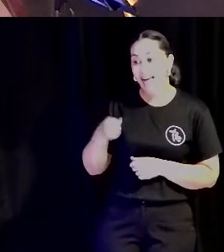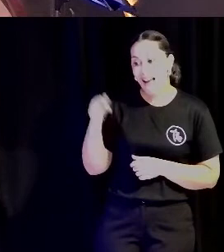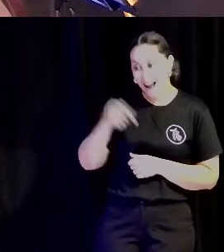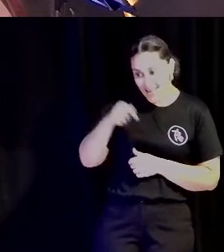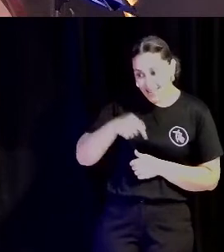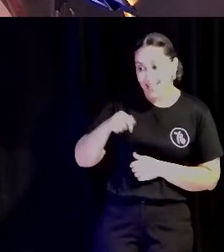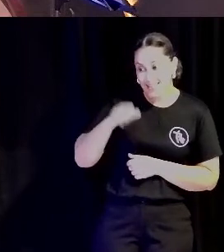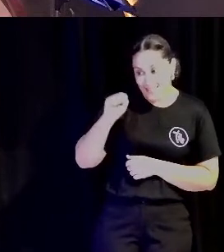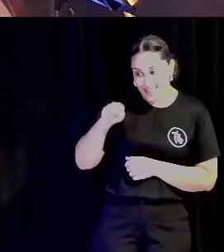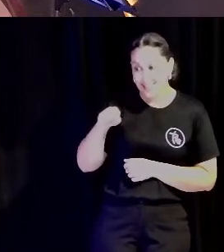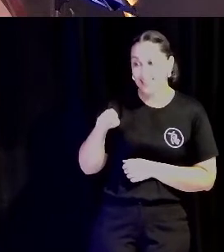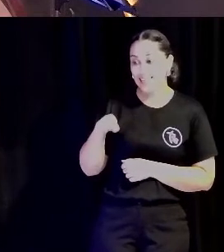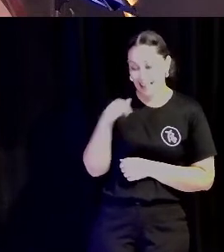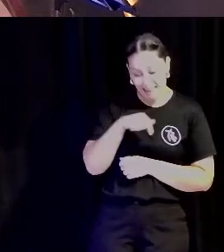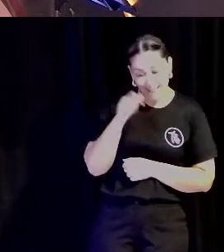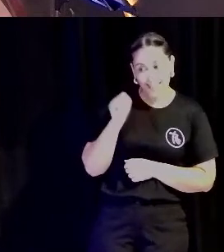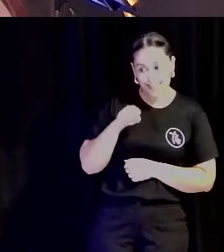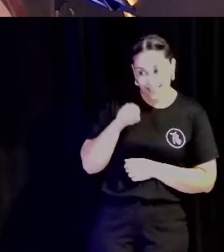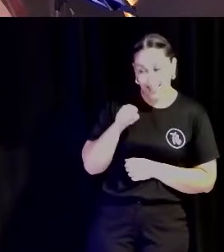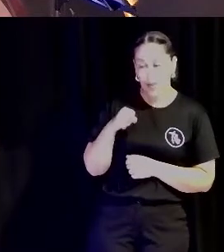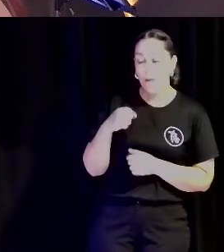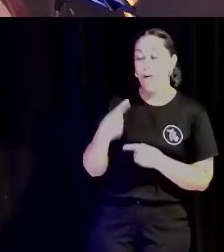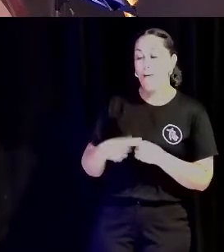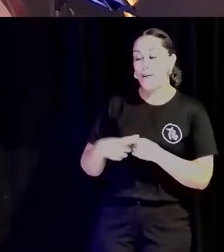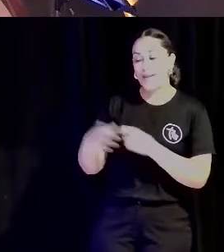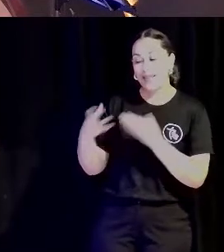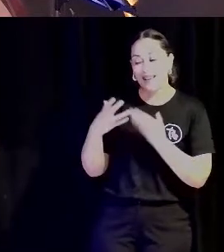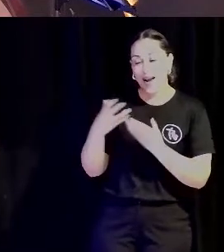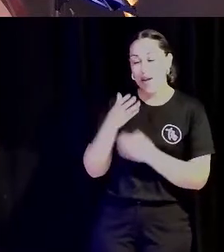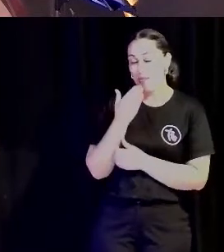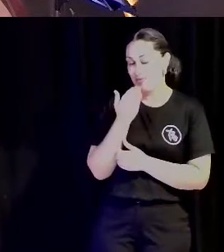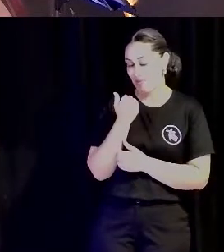Só faltou o bandeirão, né? É aqui.